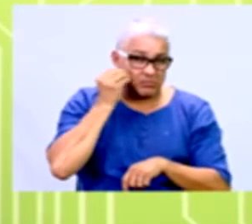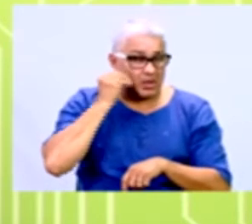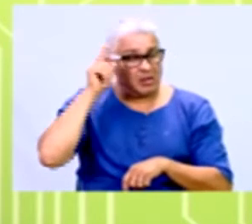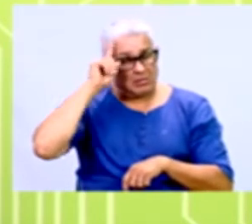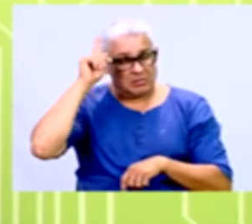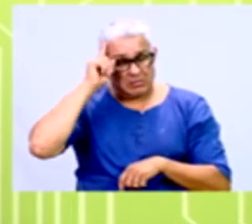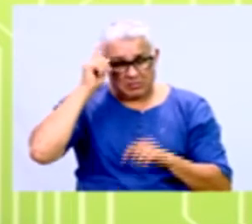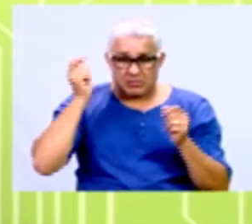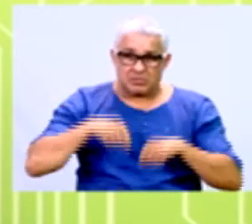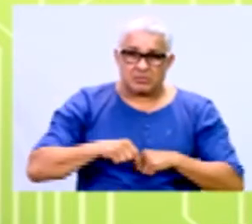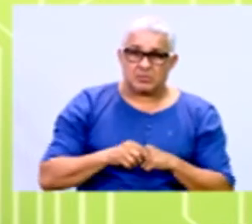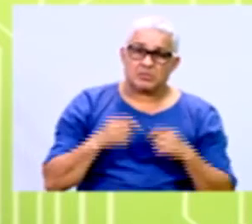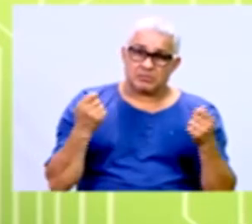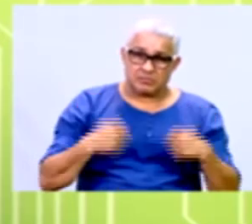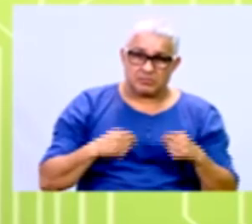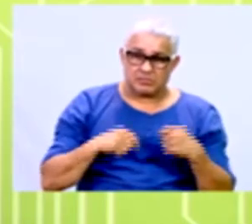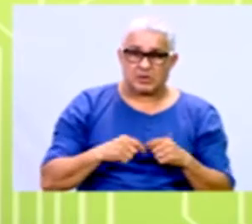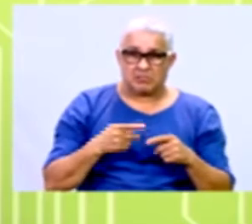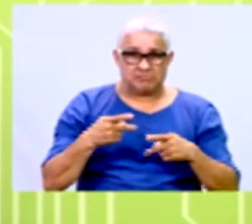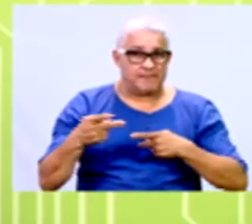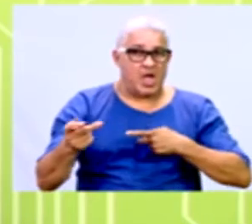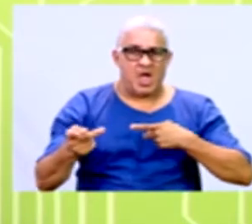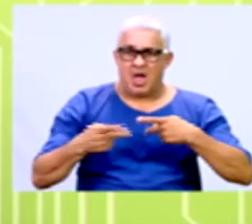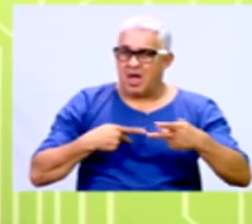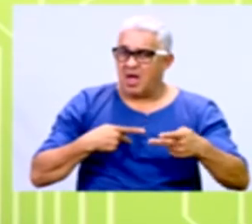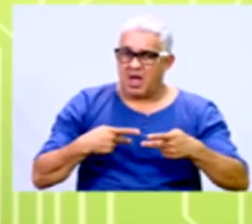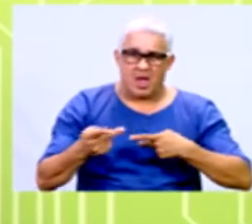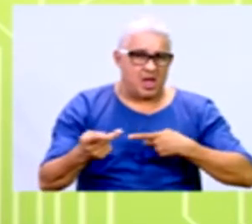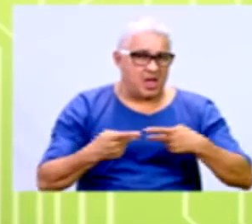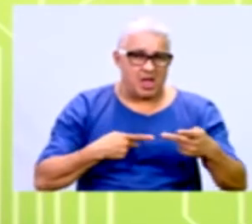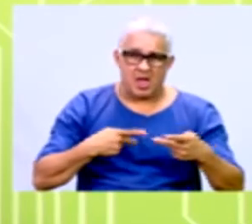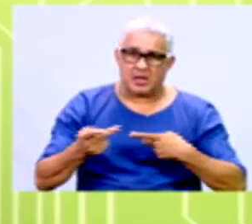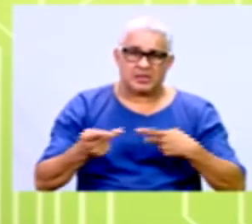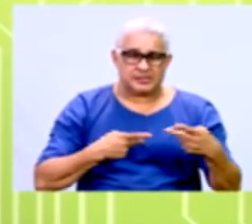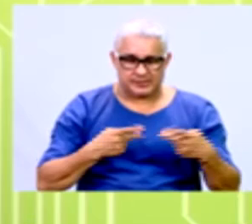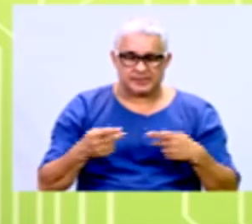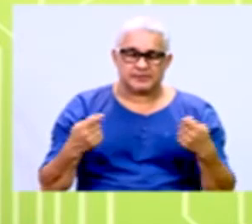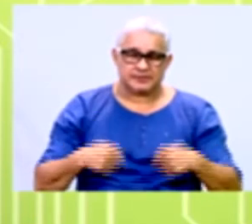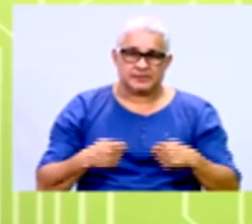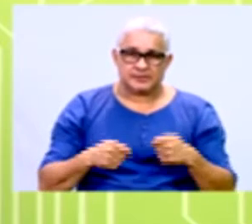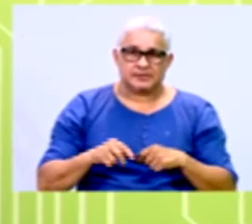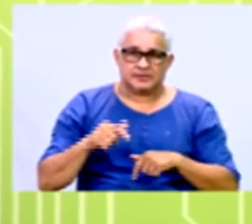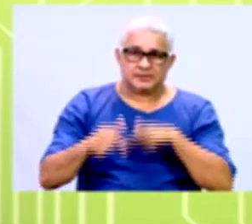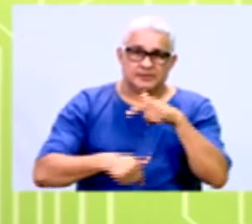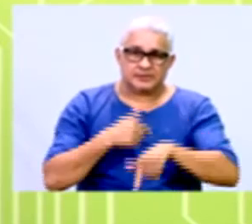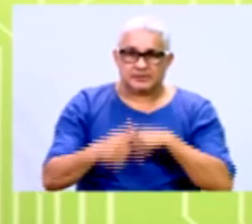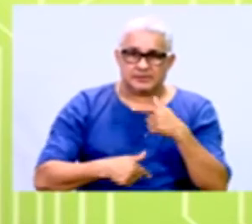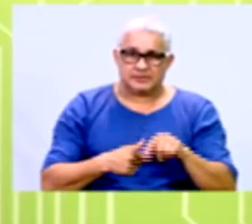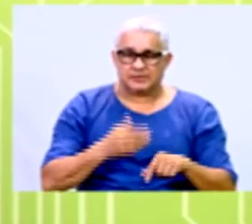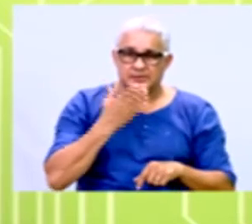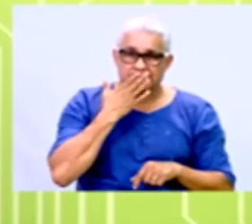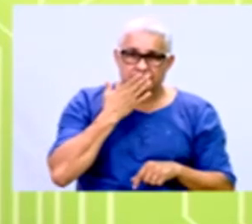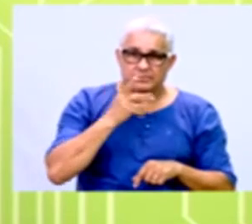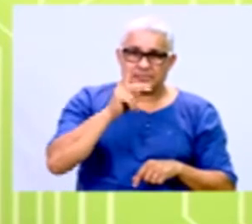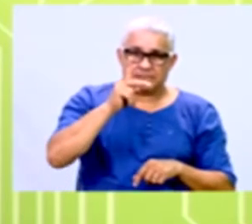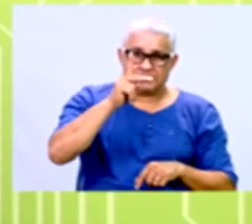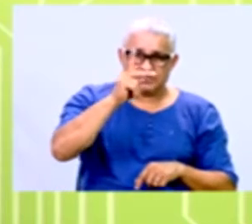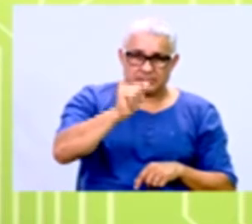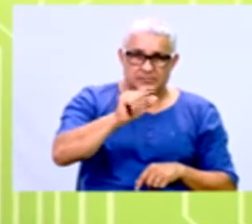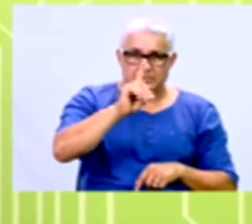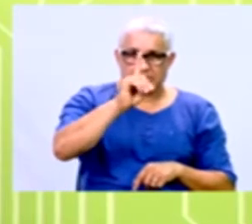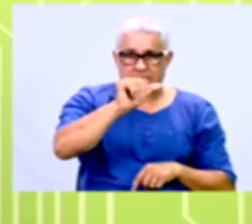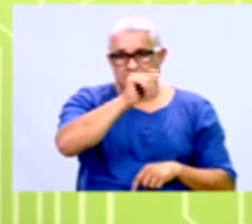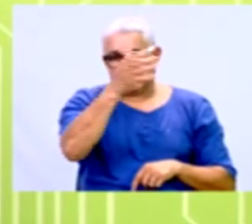Cotidianamente, não precisa ter um mega projeto para você realmente trabalhar com padrões agora, né? Com esse tipo de padrão. Então, o ideal é que